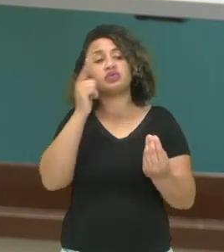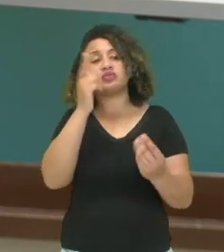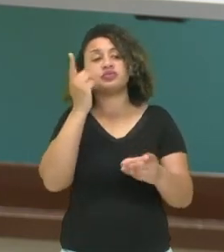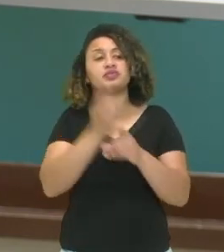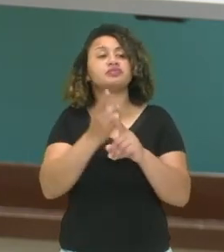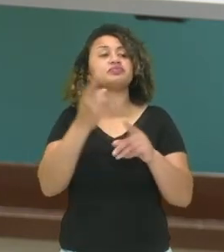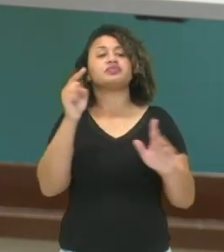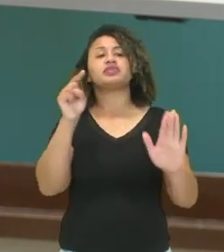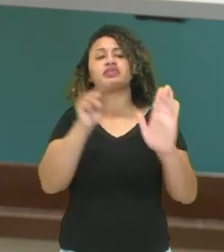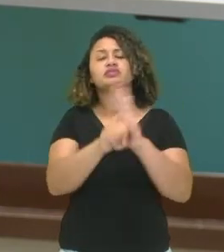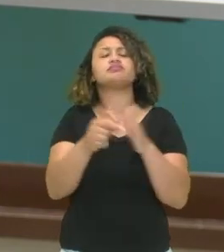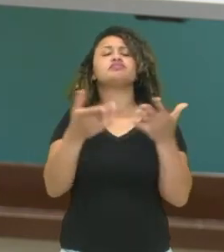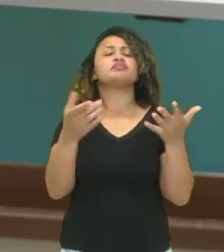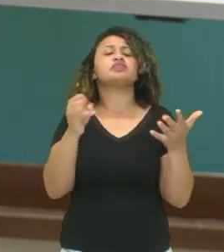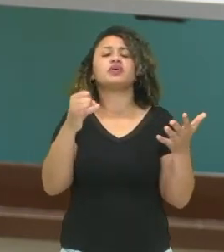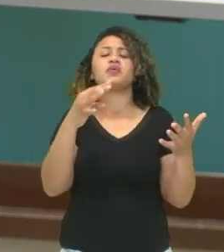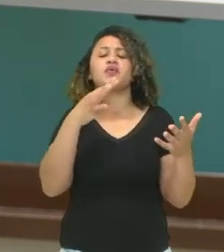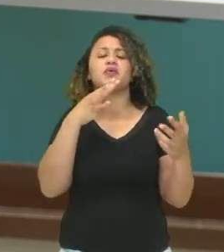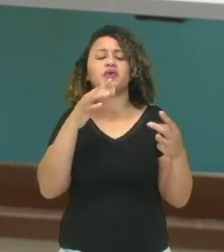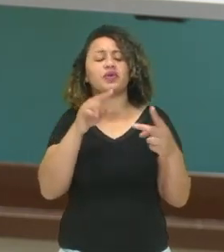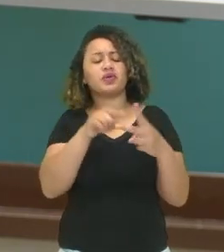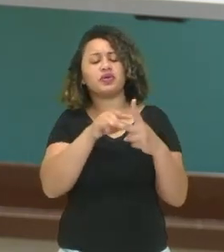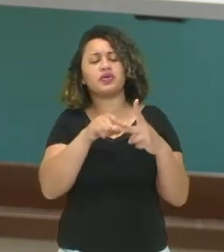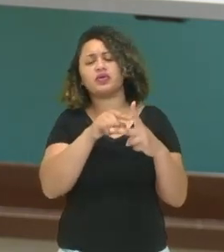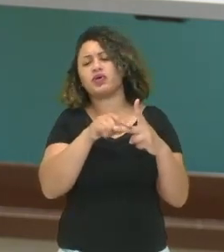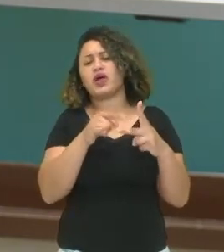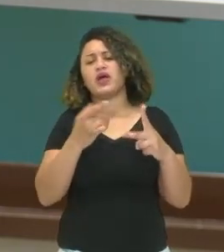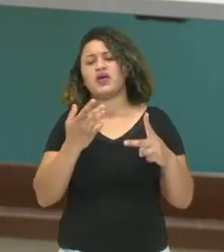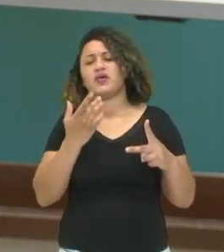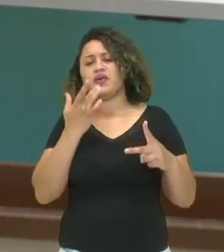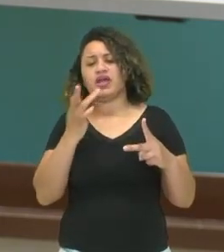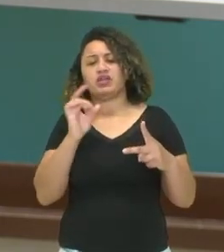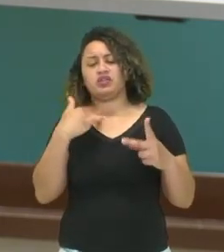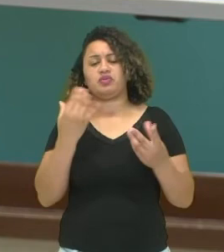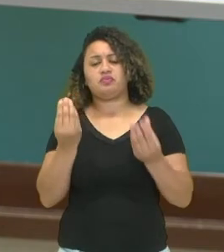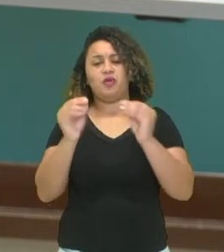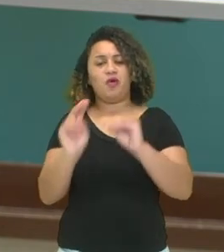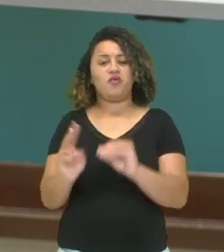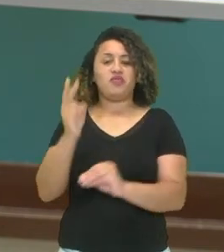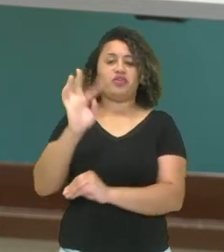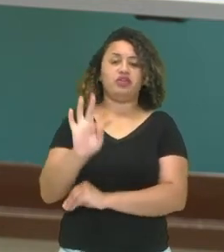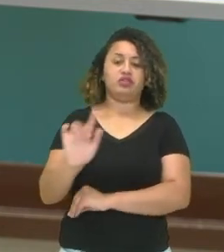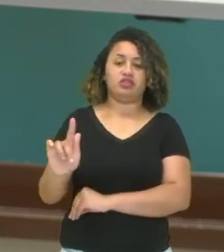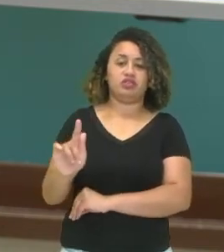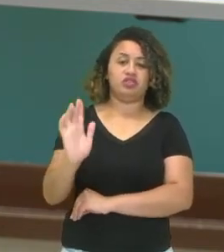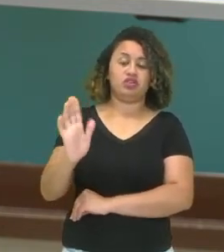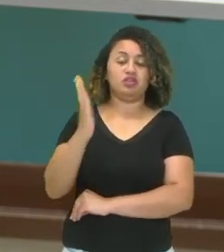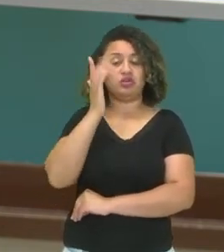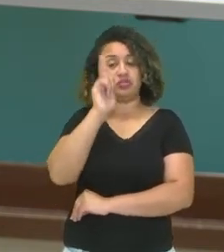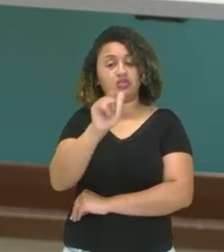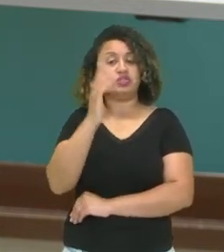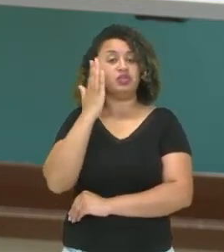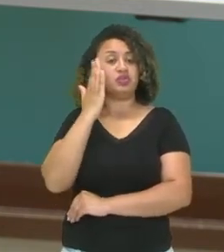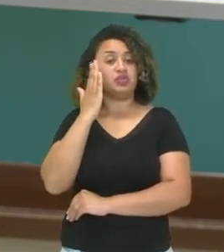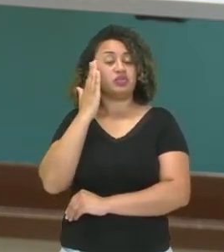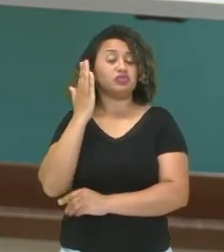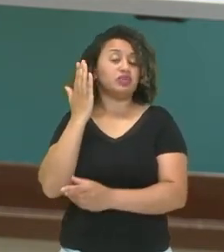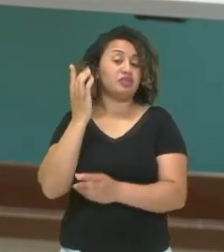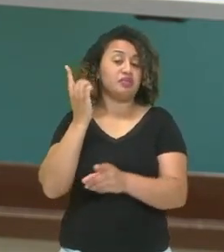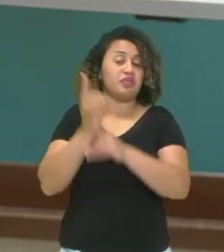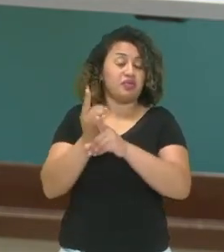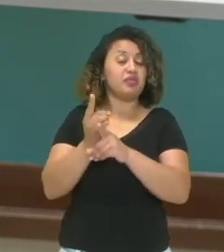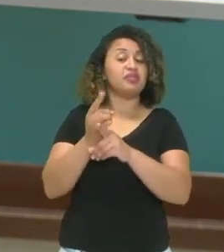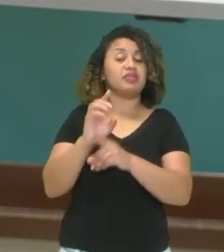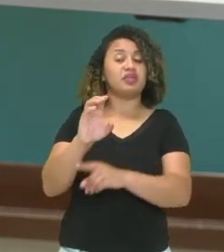pergunta, se eu conheço o ângulo de inclinação, beleza, é só aplicar o valor da tangente, eu já tenho o coeficiente angular. Mas e se eu